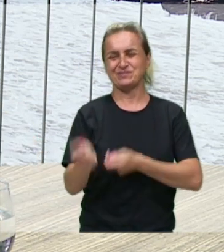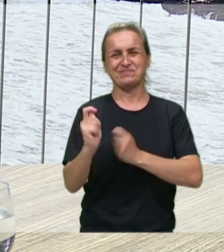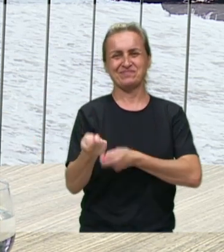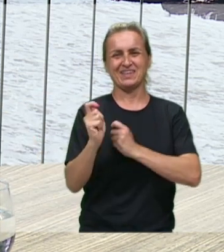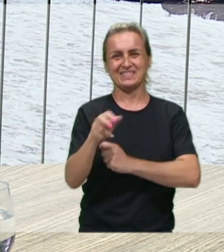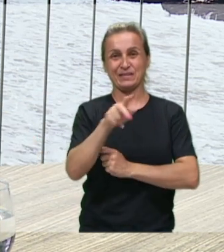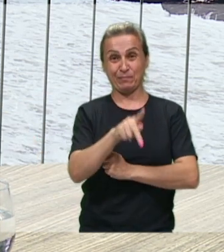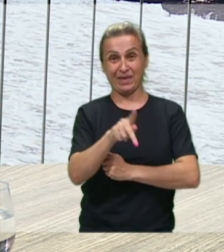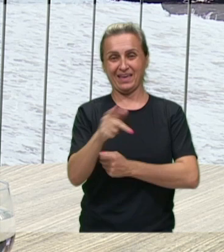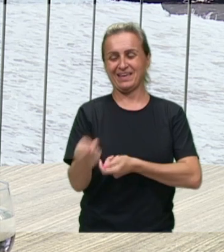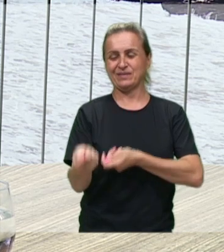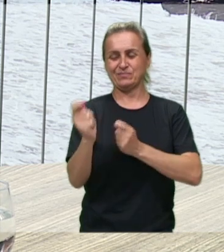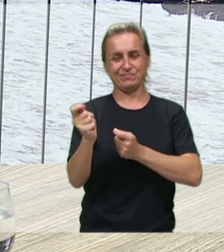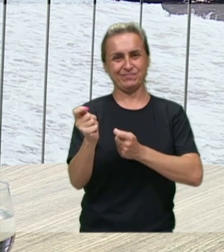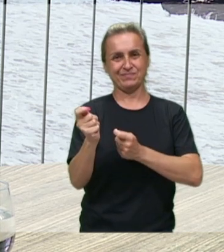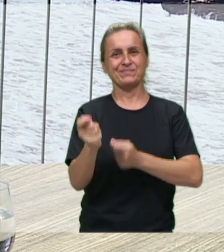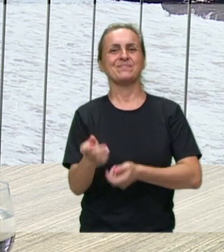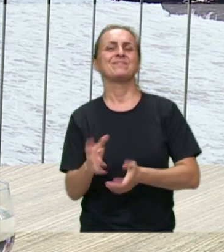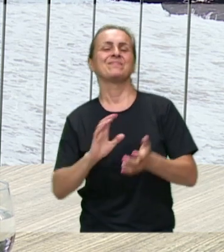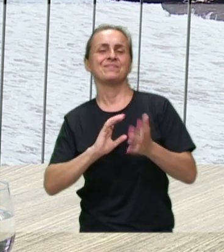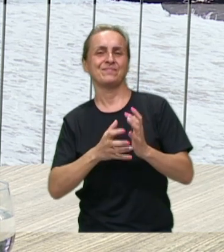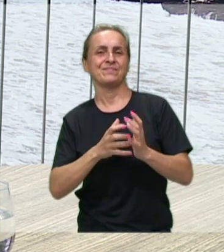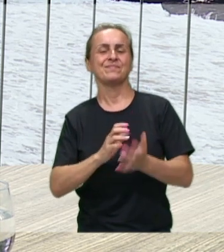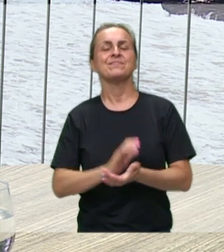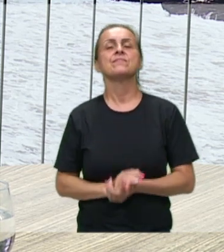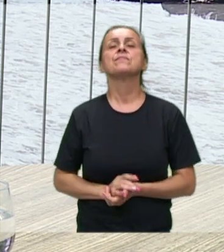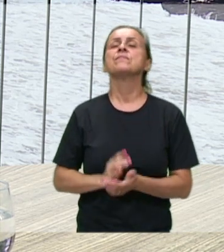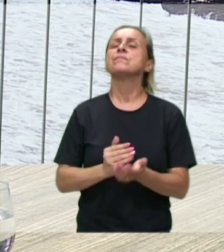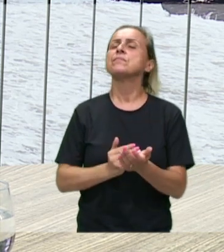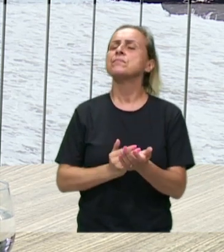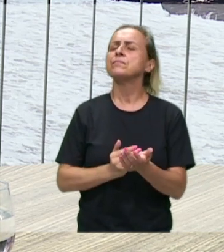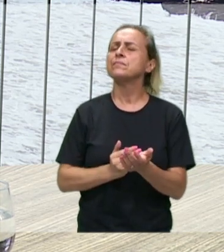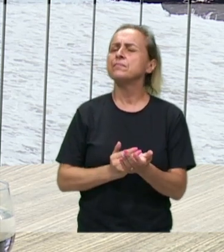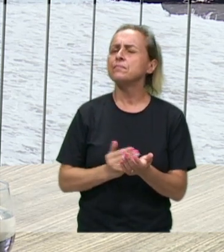a gente tem sempre abertura em outros partidos, e como começou a mudança